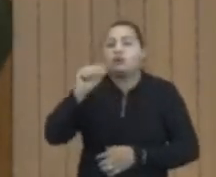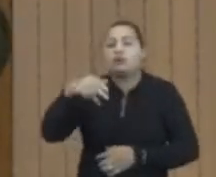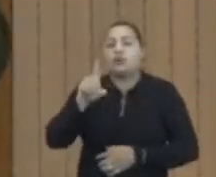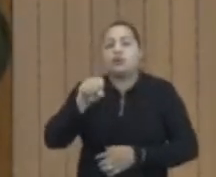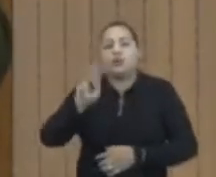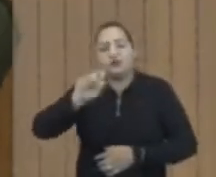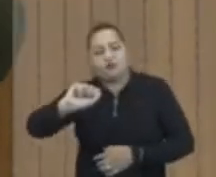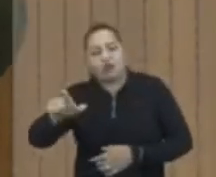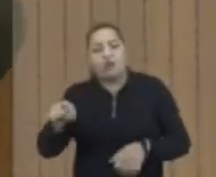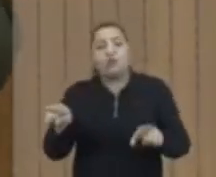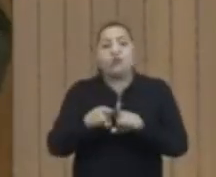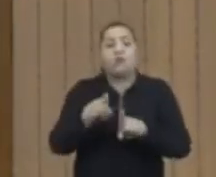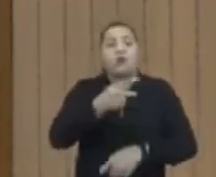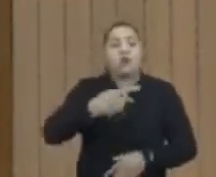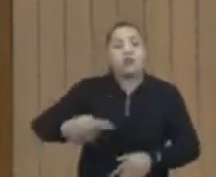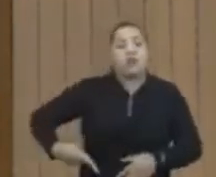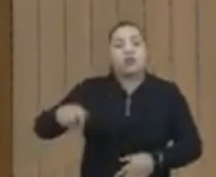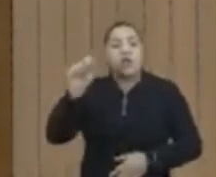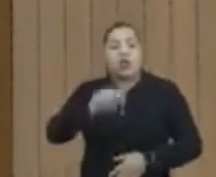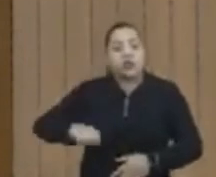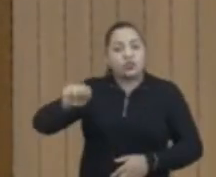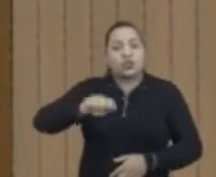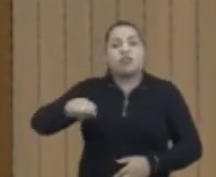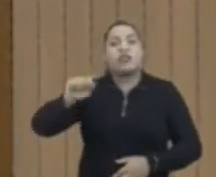da associação, o subprocurador Edmar.